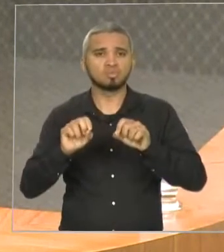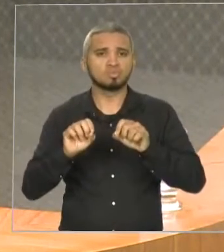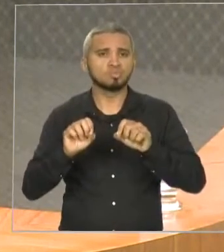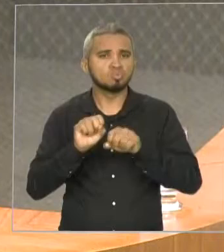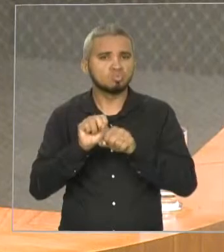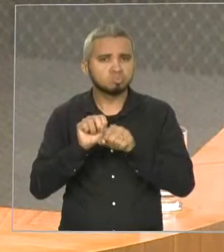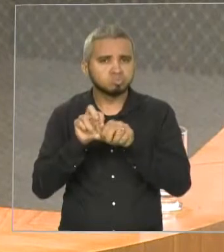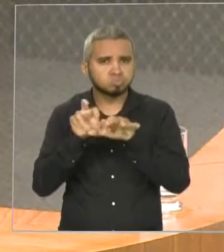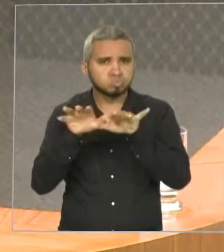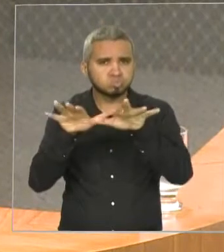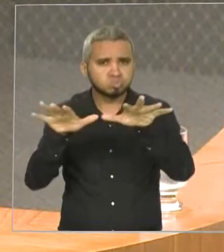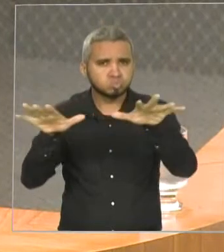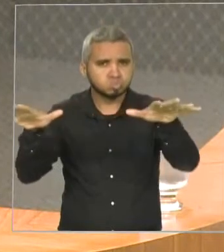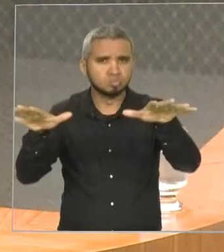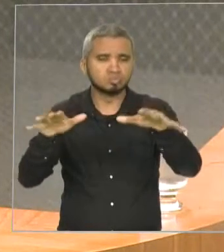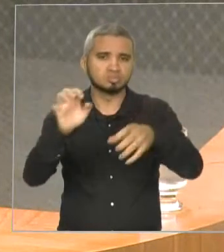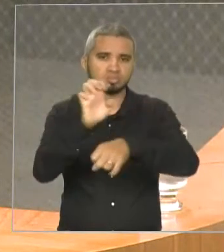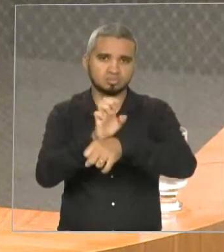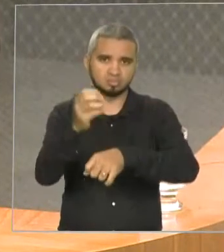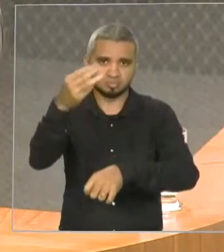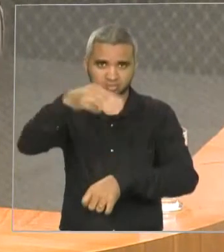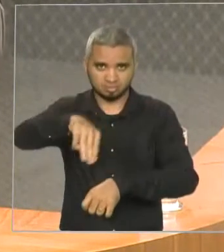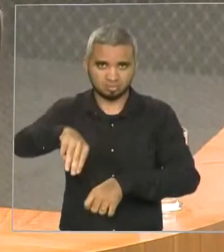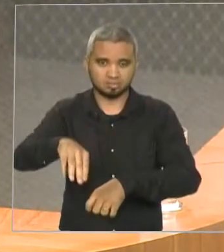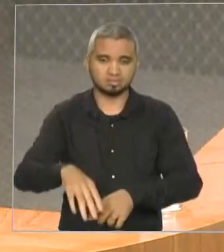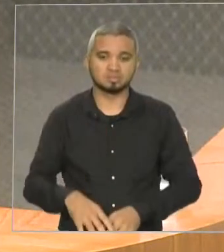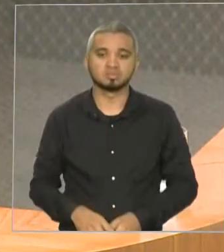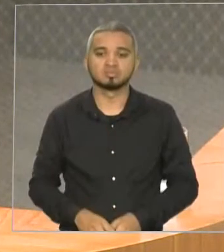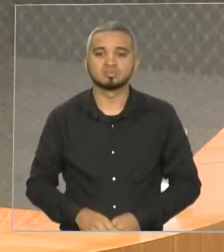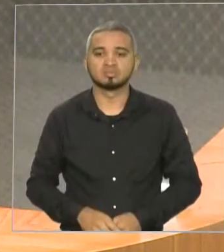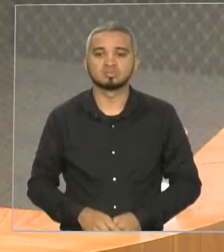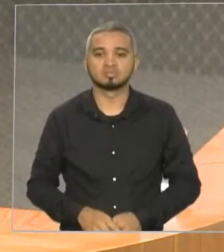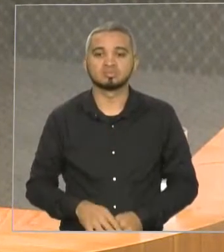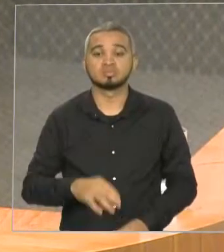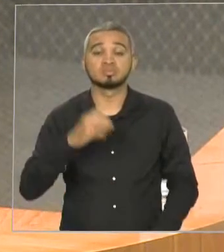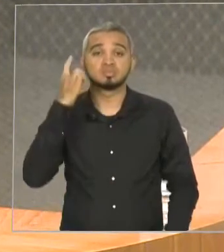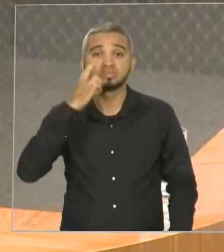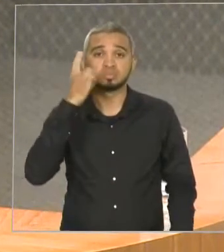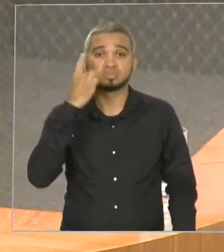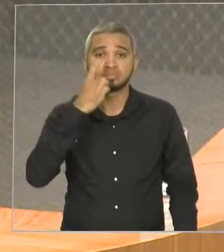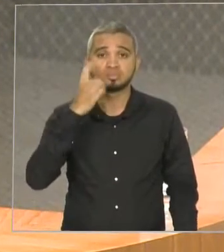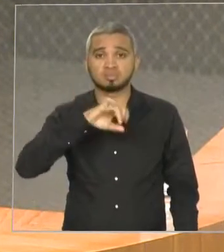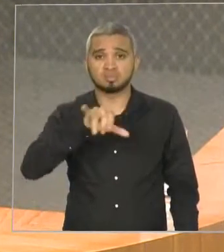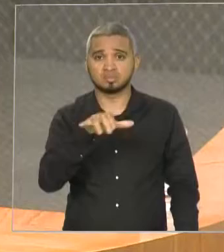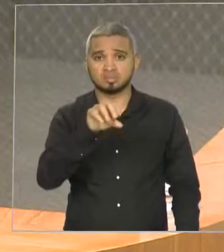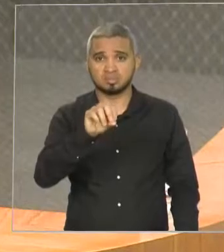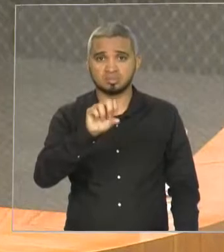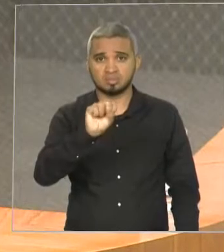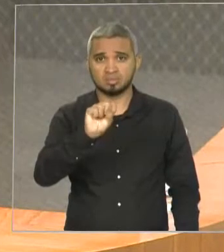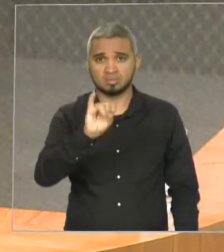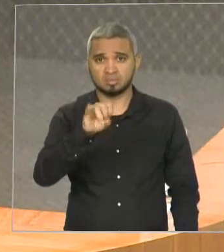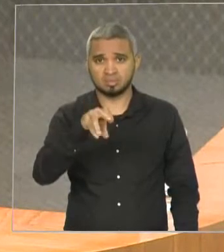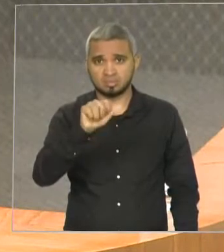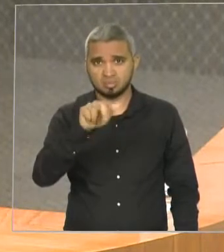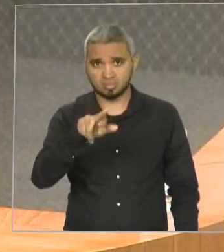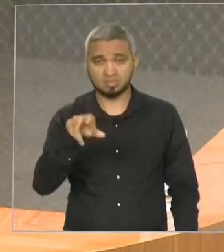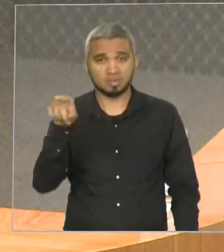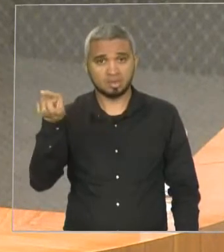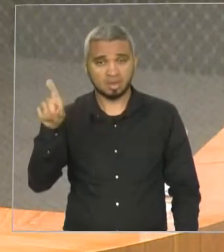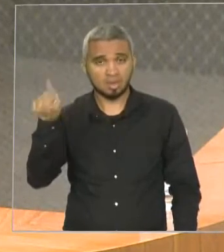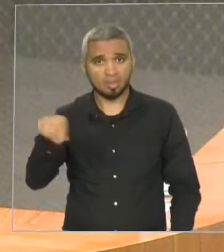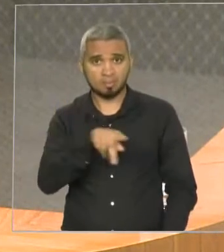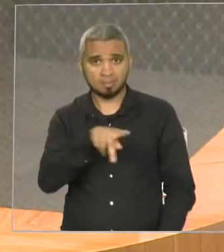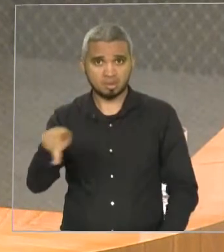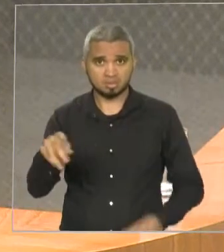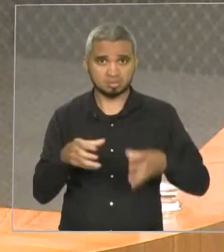ali naquele movimento, o deputado Josimar Maranhãozinho, presidente estadual do partido, eu, como vice-presidente estadual